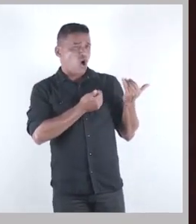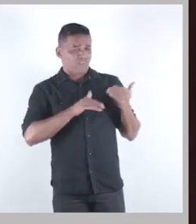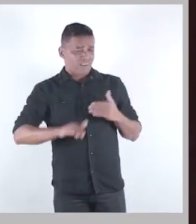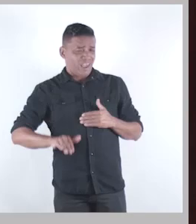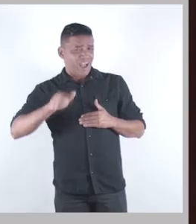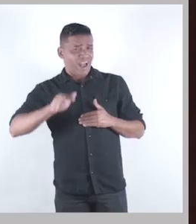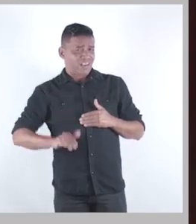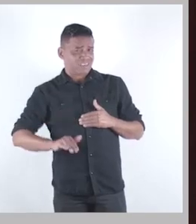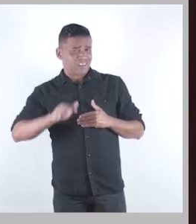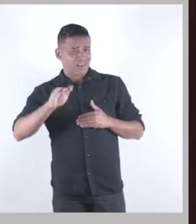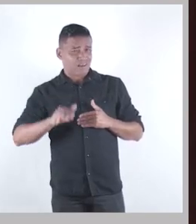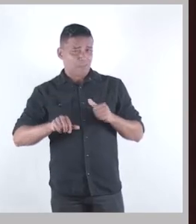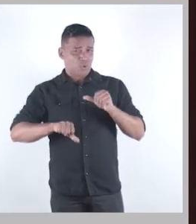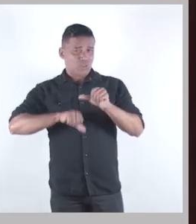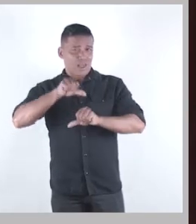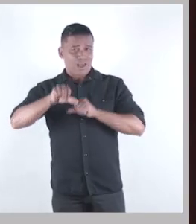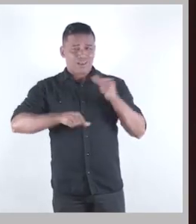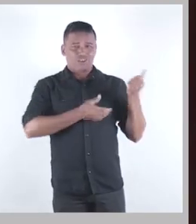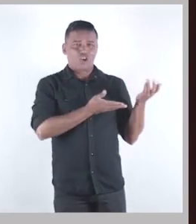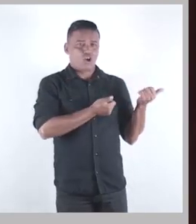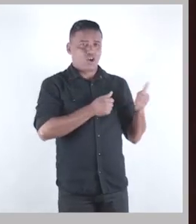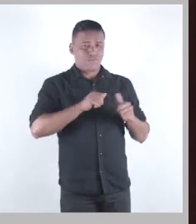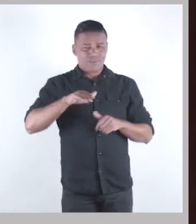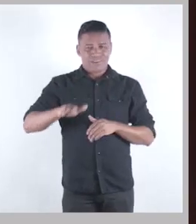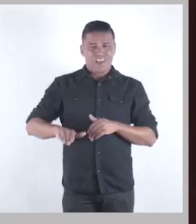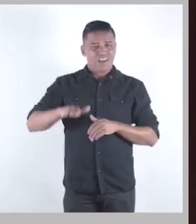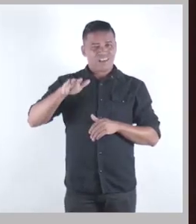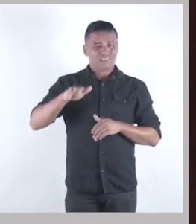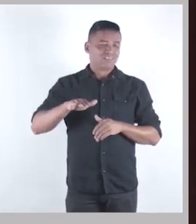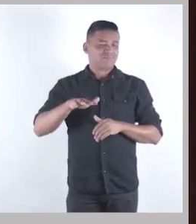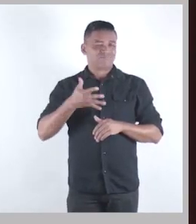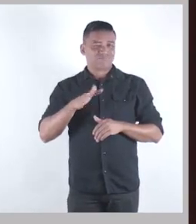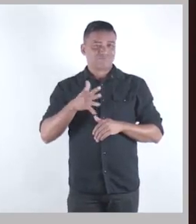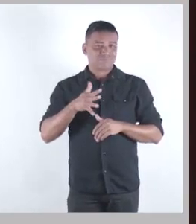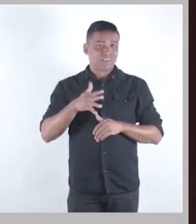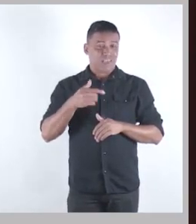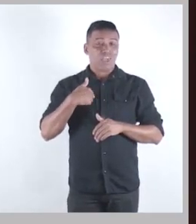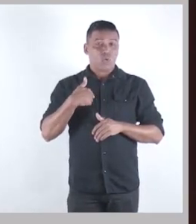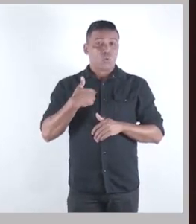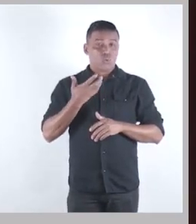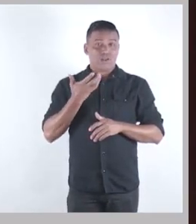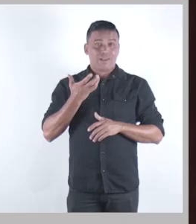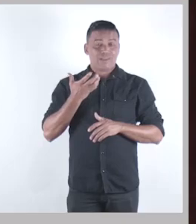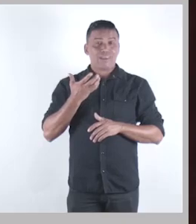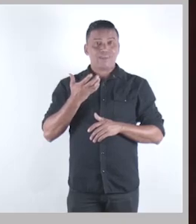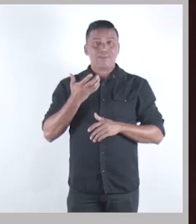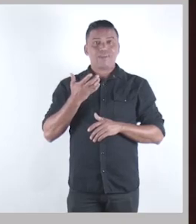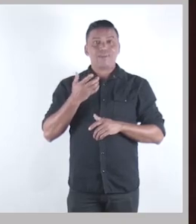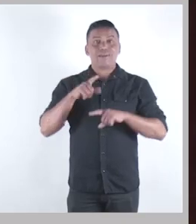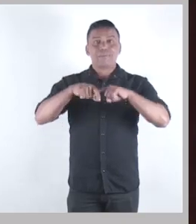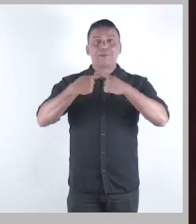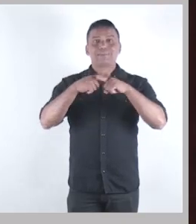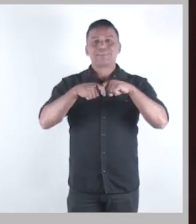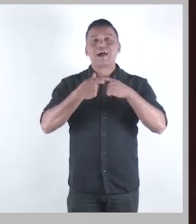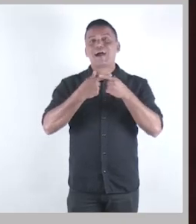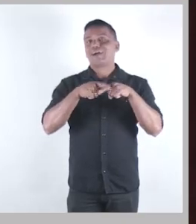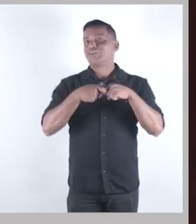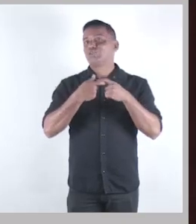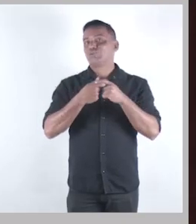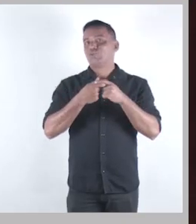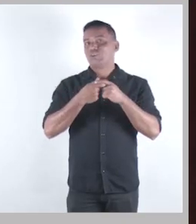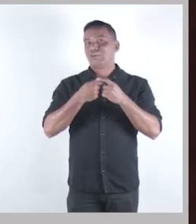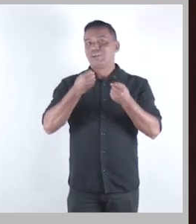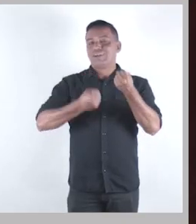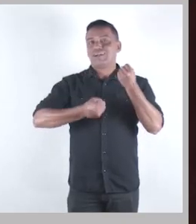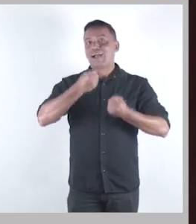mais ou menos na faixa etária que o senhor tinha, 9 anos, eu buscava livros no carro biblioteca da UFMG,